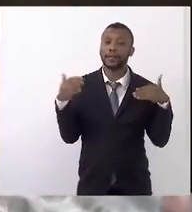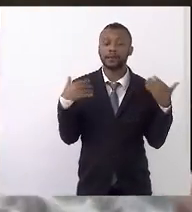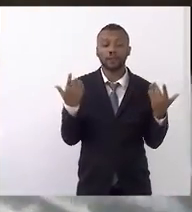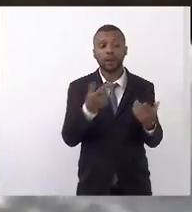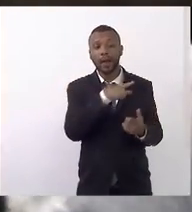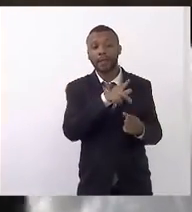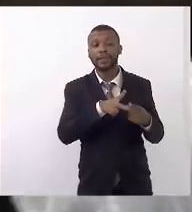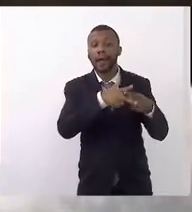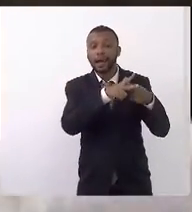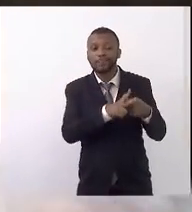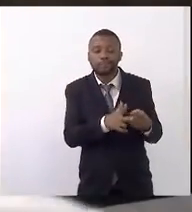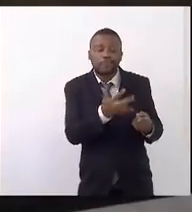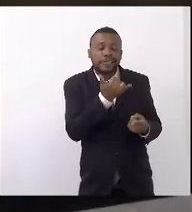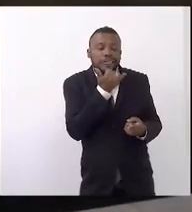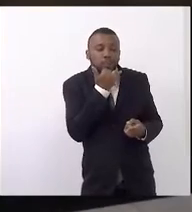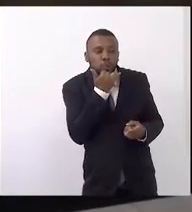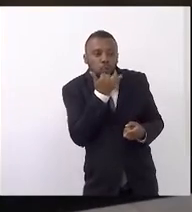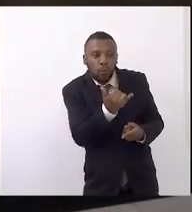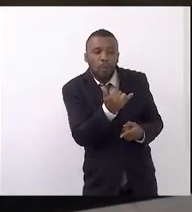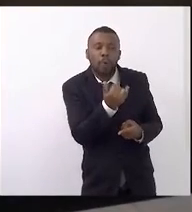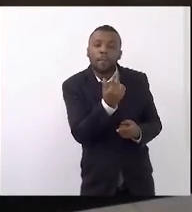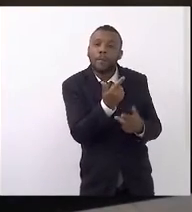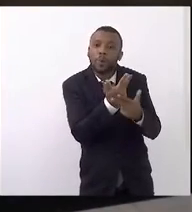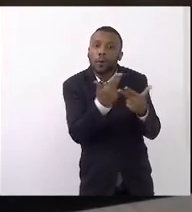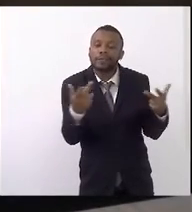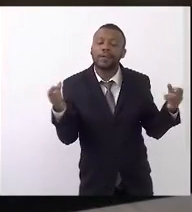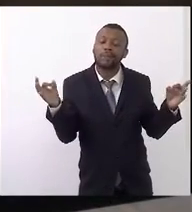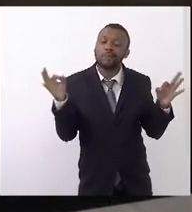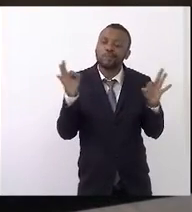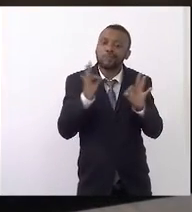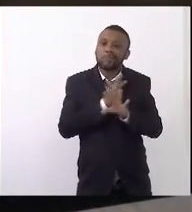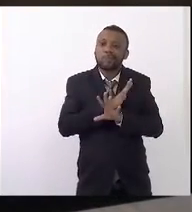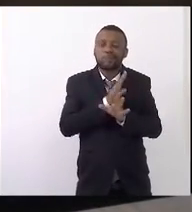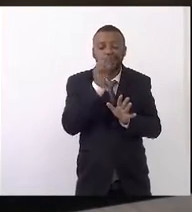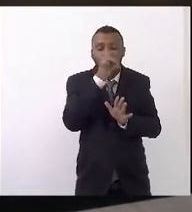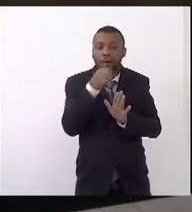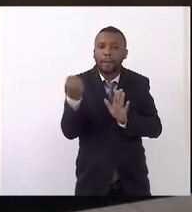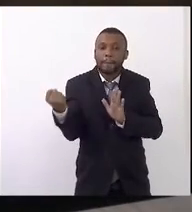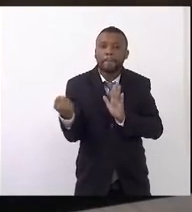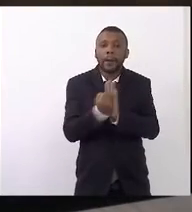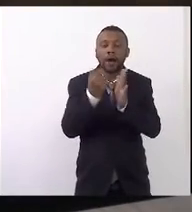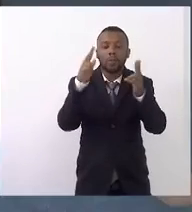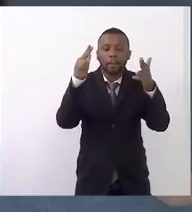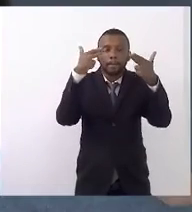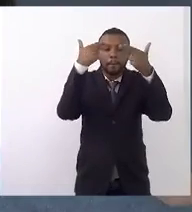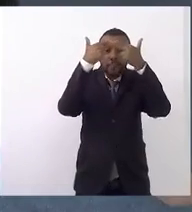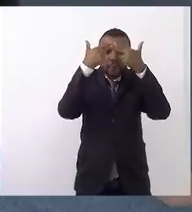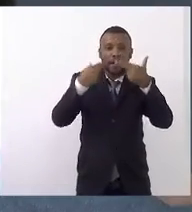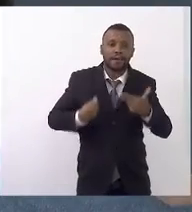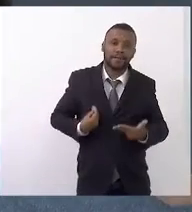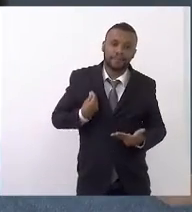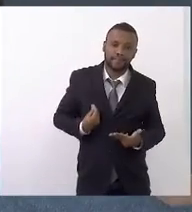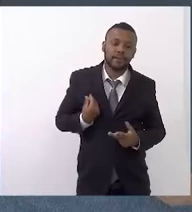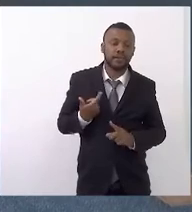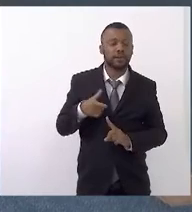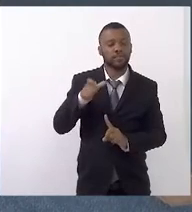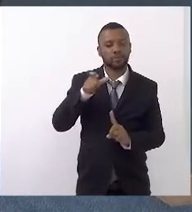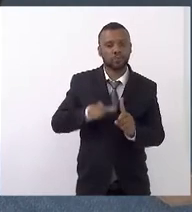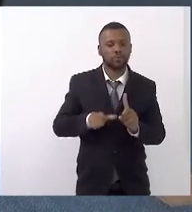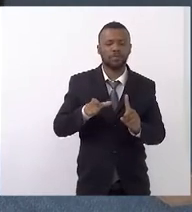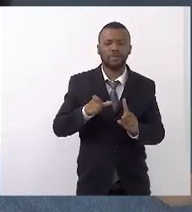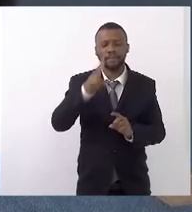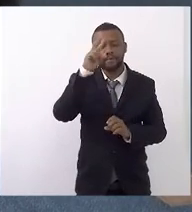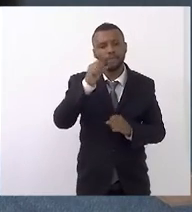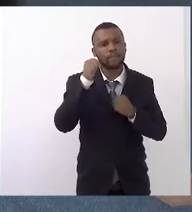reparando algo absolutamente que marcou a vida desse cidadão de forma muito